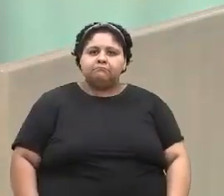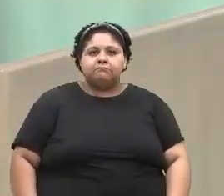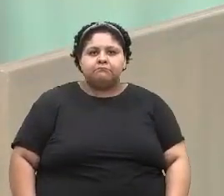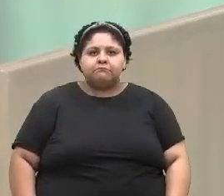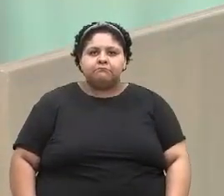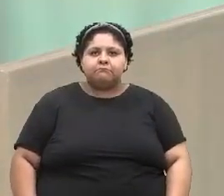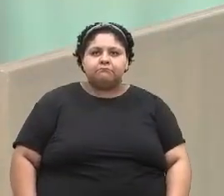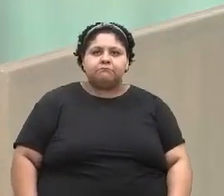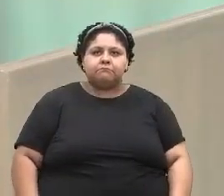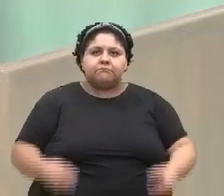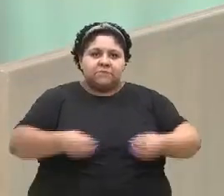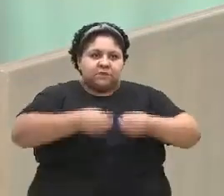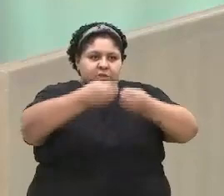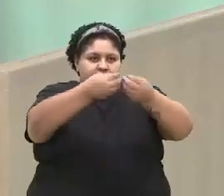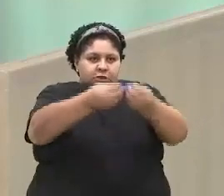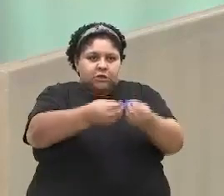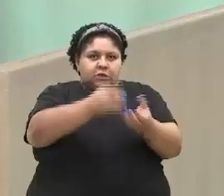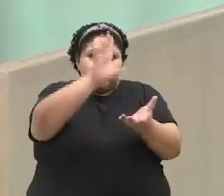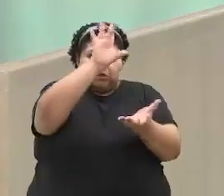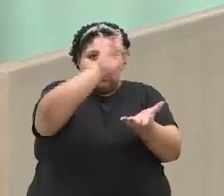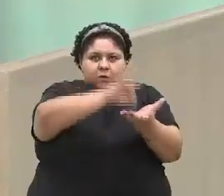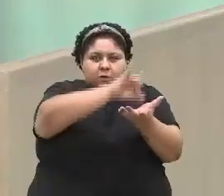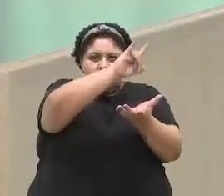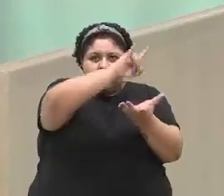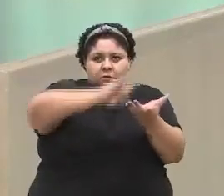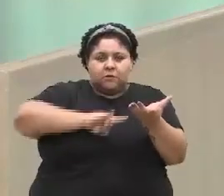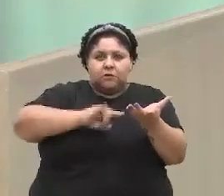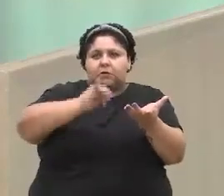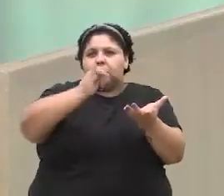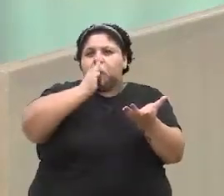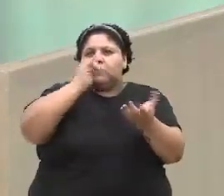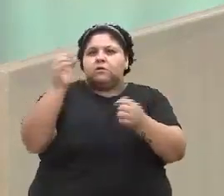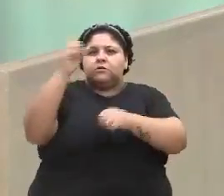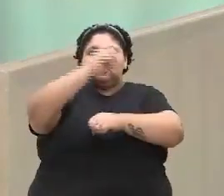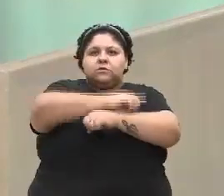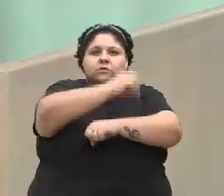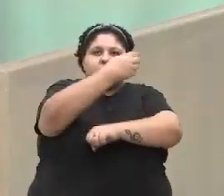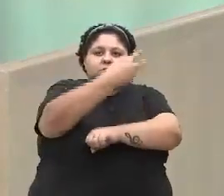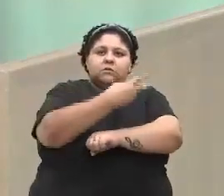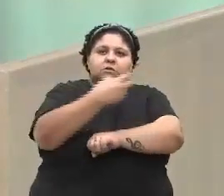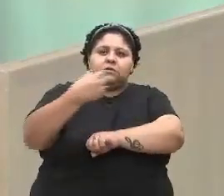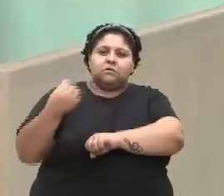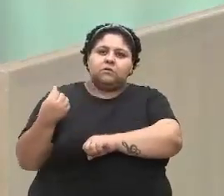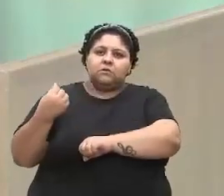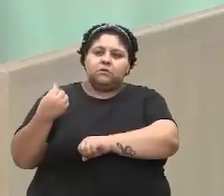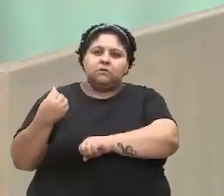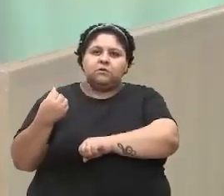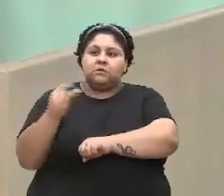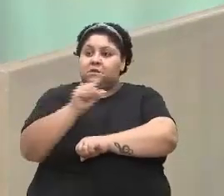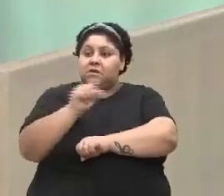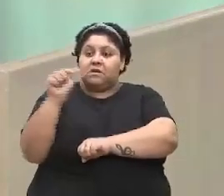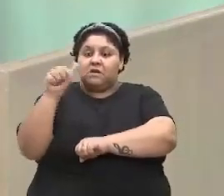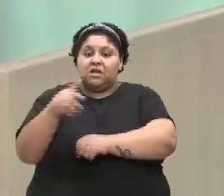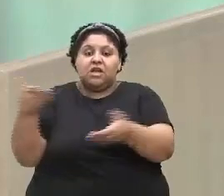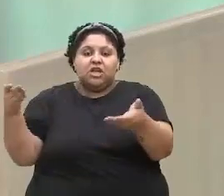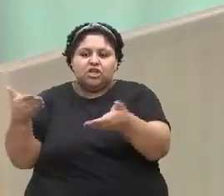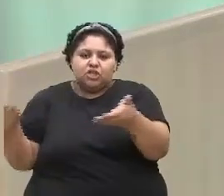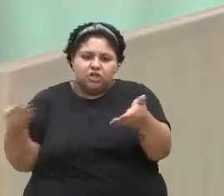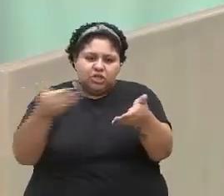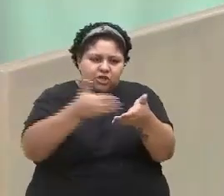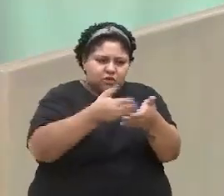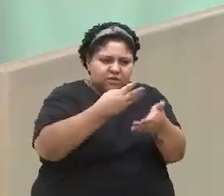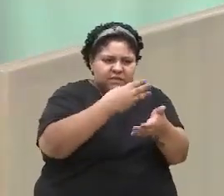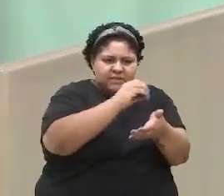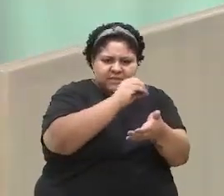A entrega de 120 títulos, por exemplo, no dia 26, não é esse. Já trouxe 300 mil